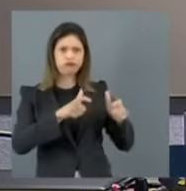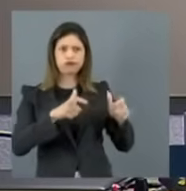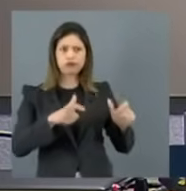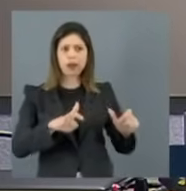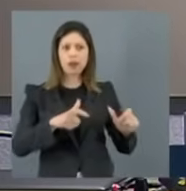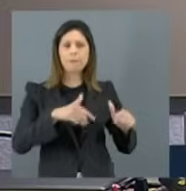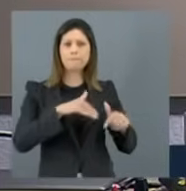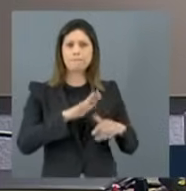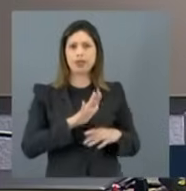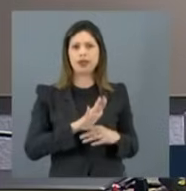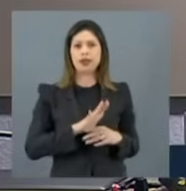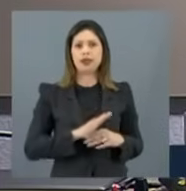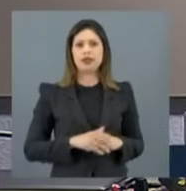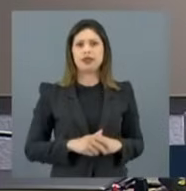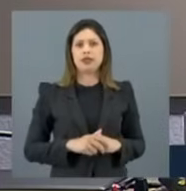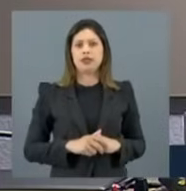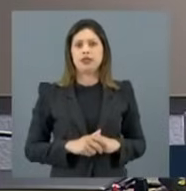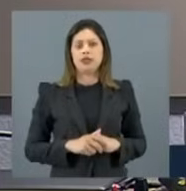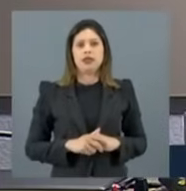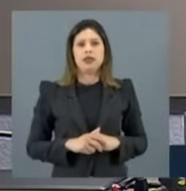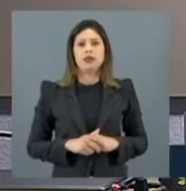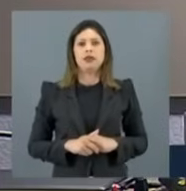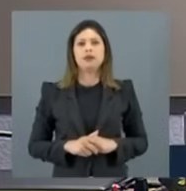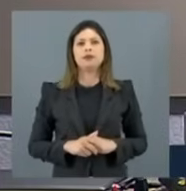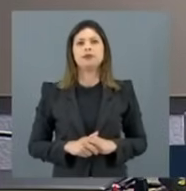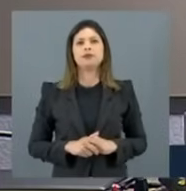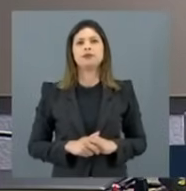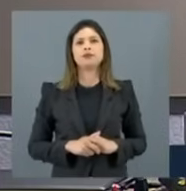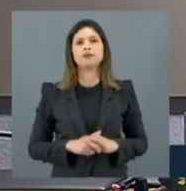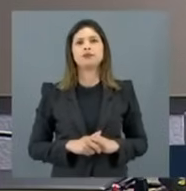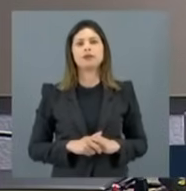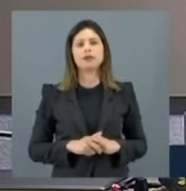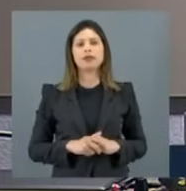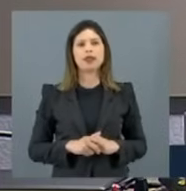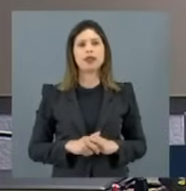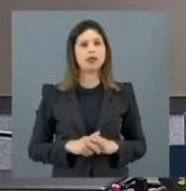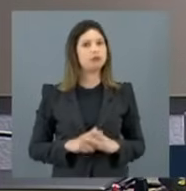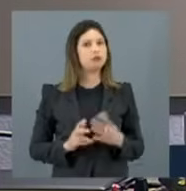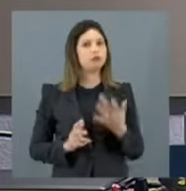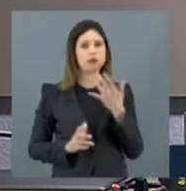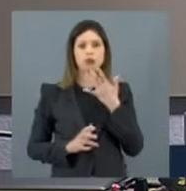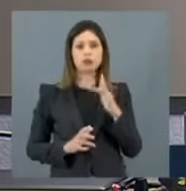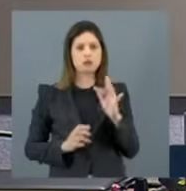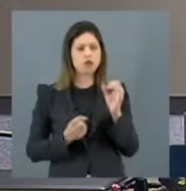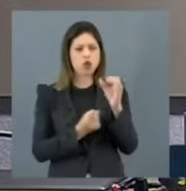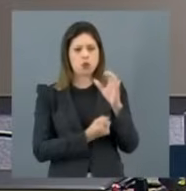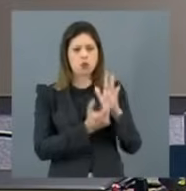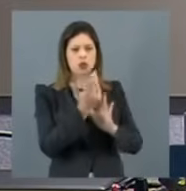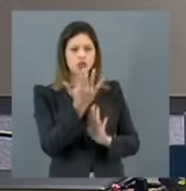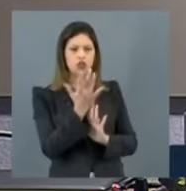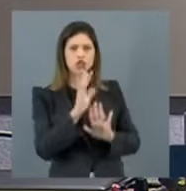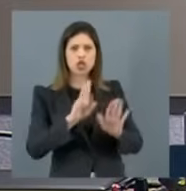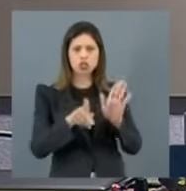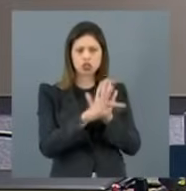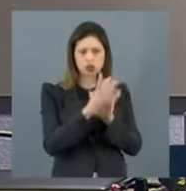entanto, nós não temos como saber quantas pessoas foram censuradas. Por quê?